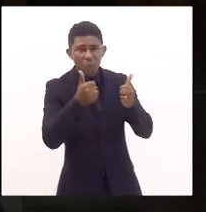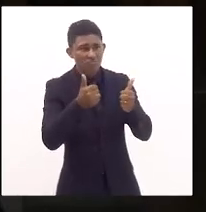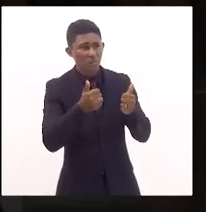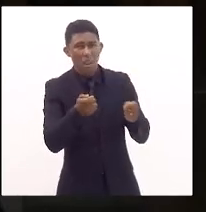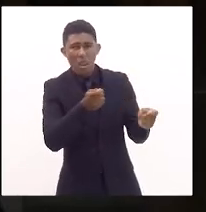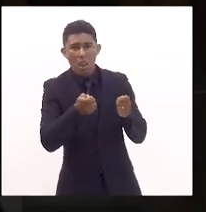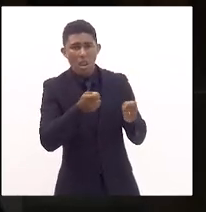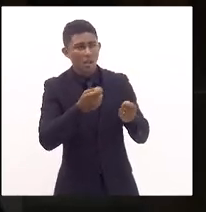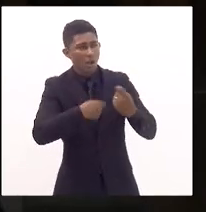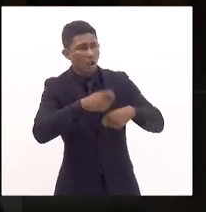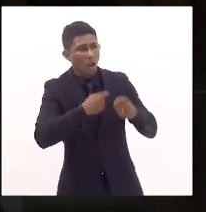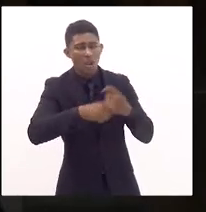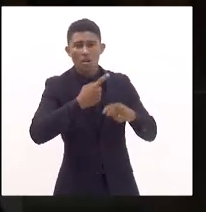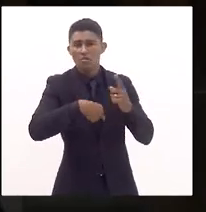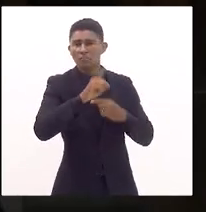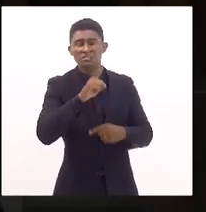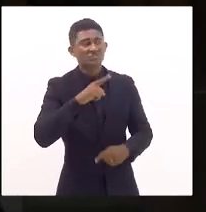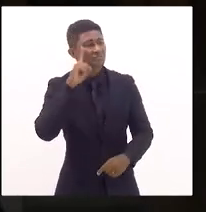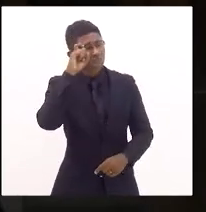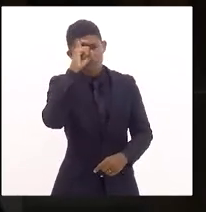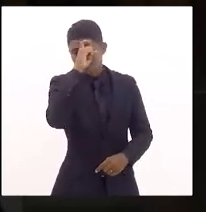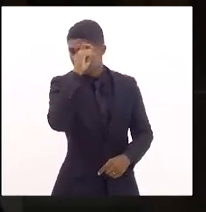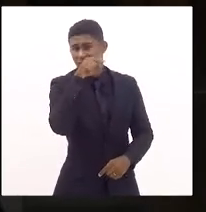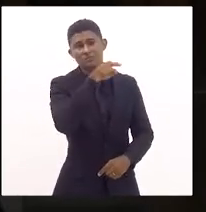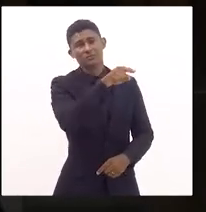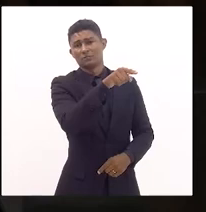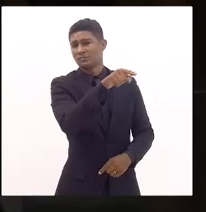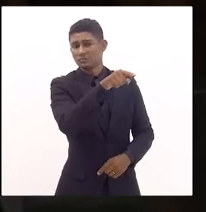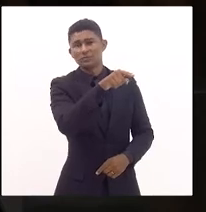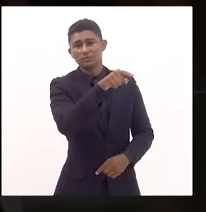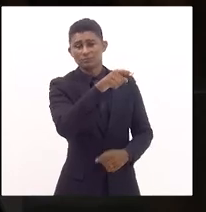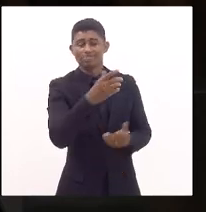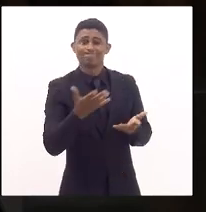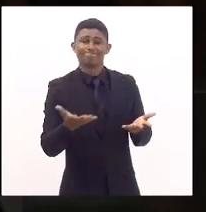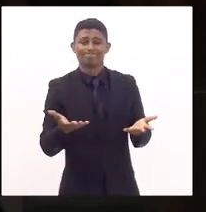com o seu corpo de